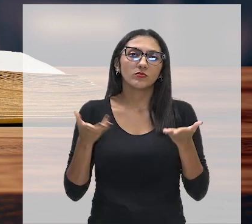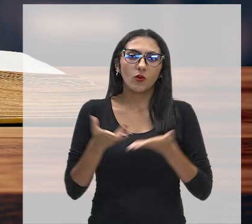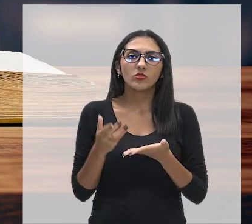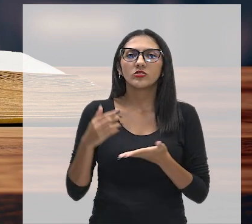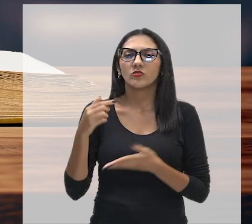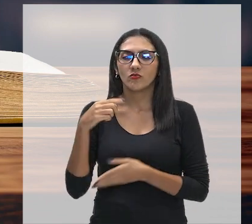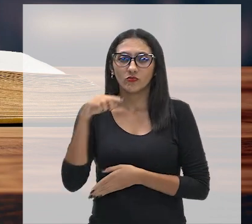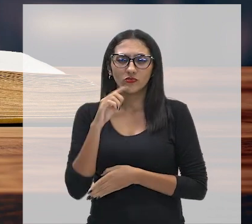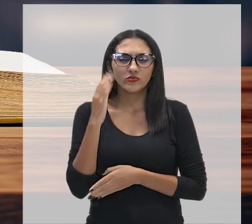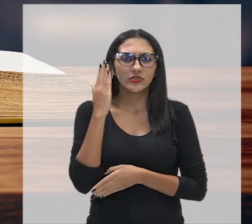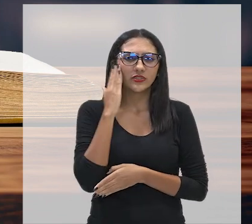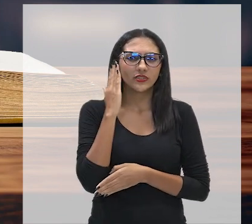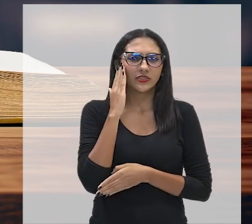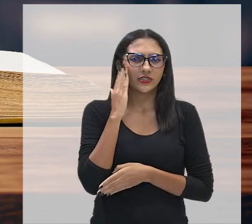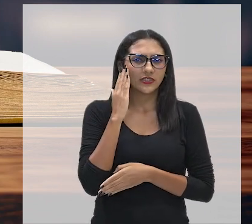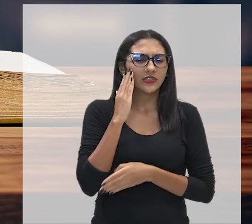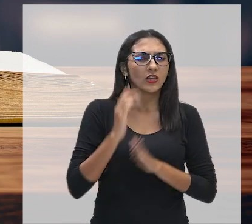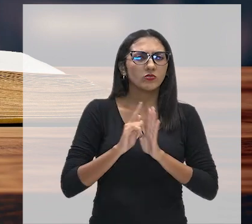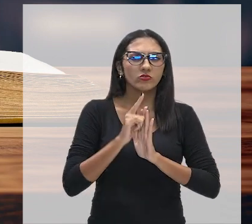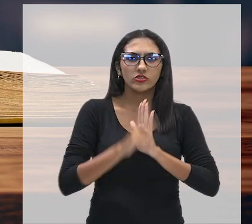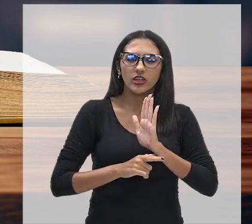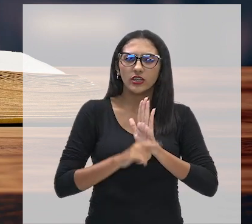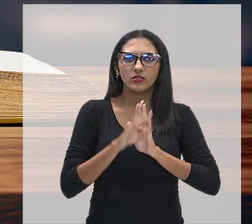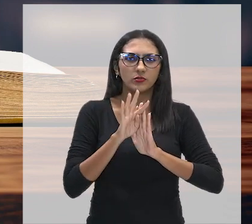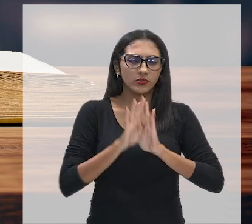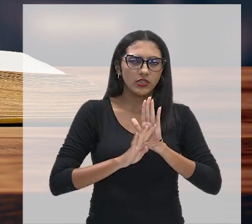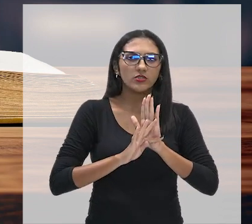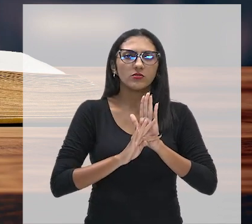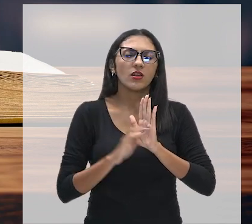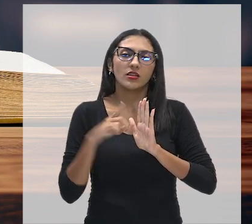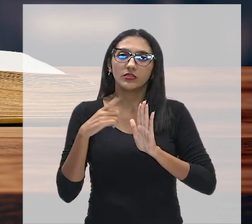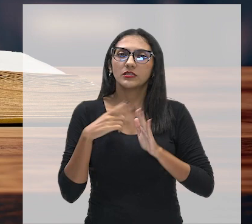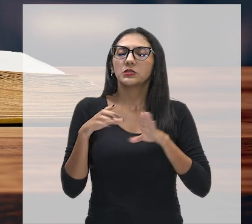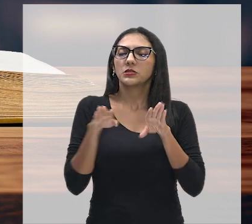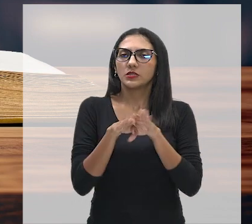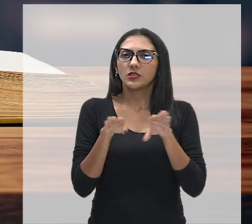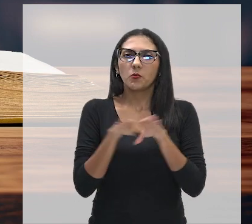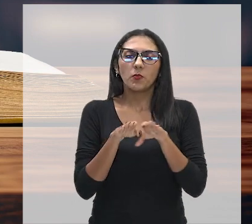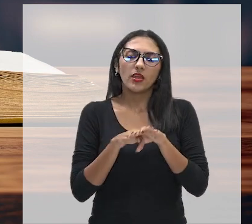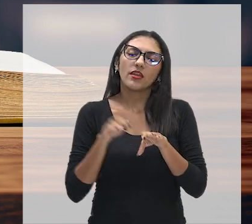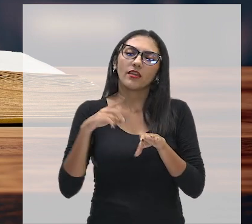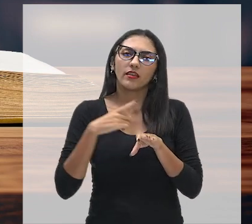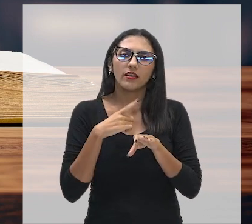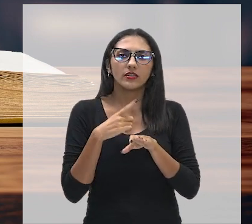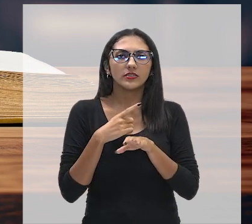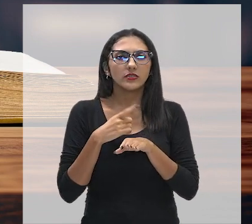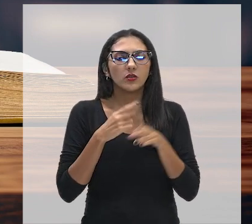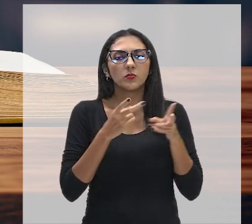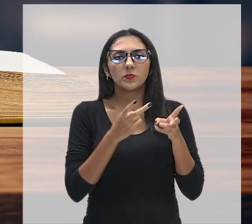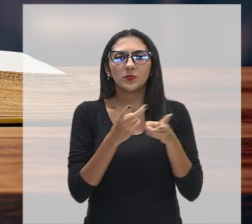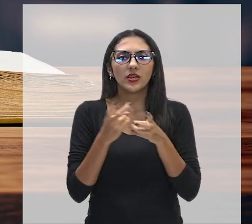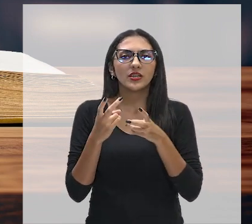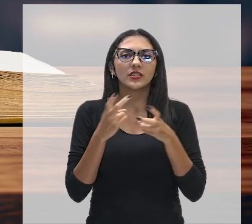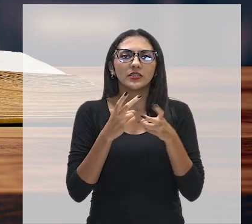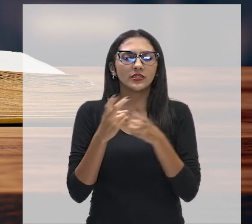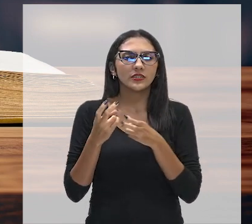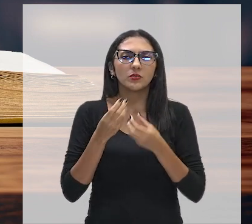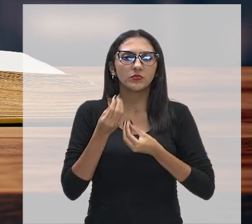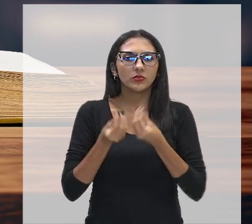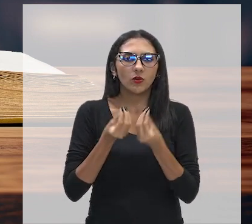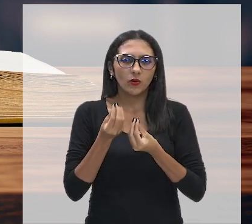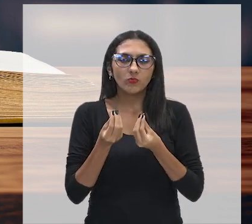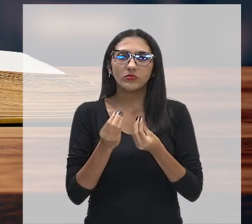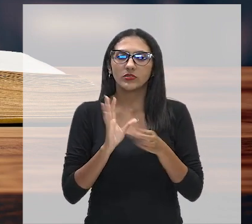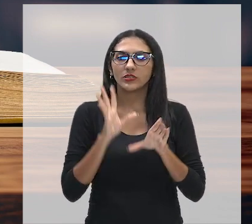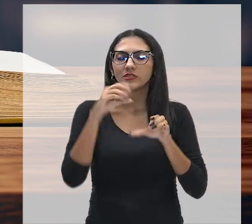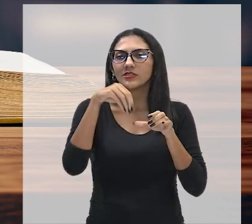dias atuais, os gêneros textuais também estão presentes